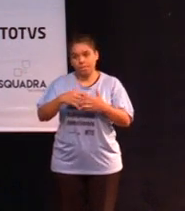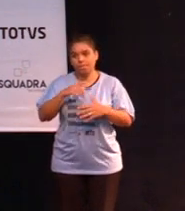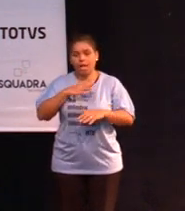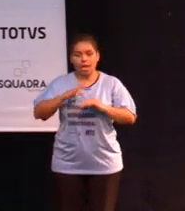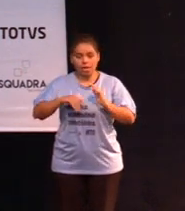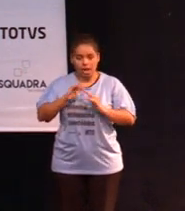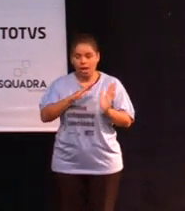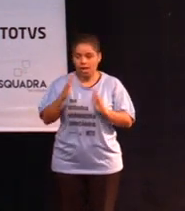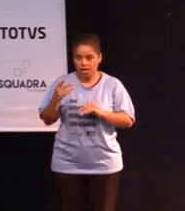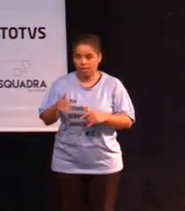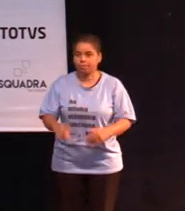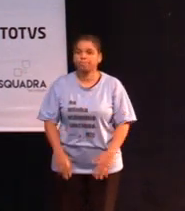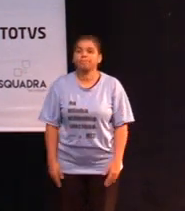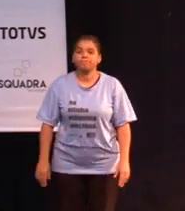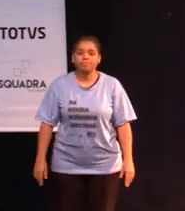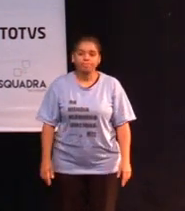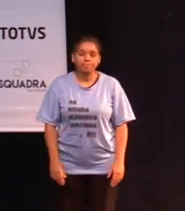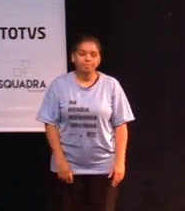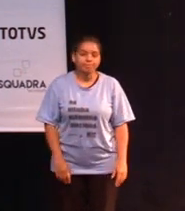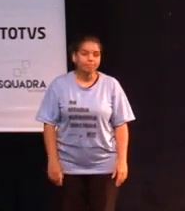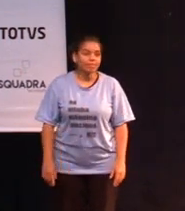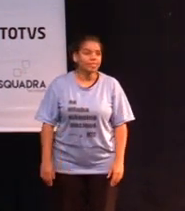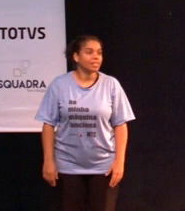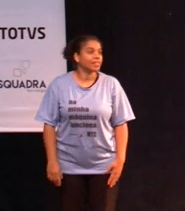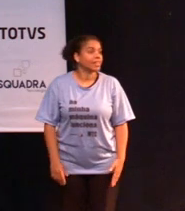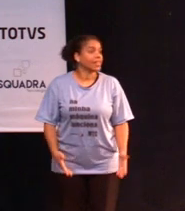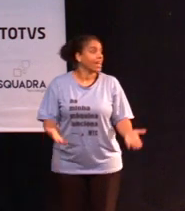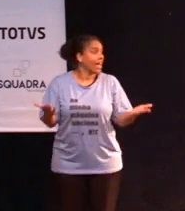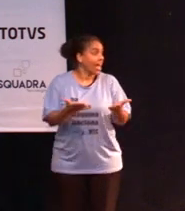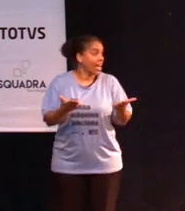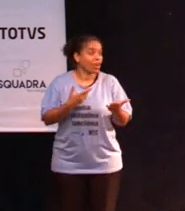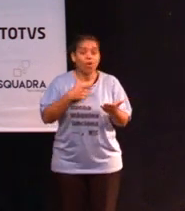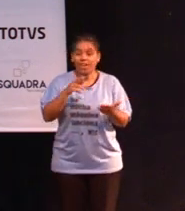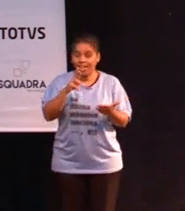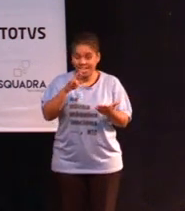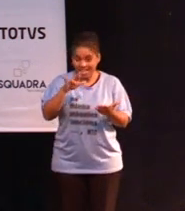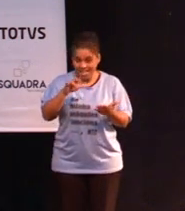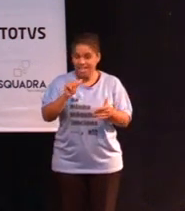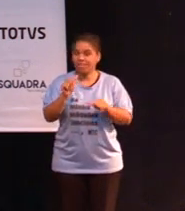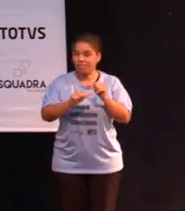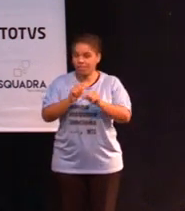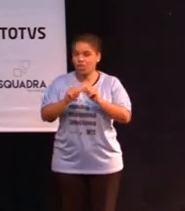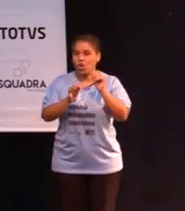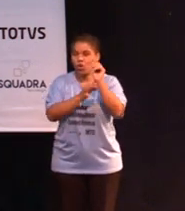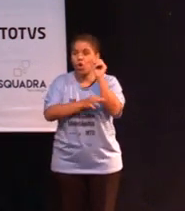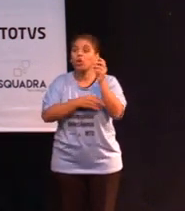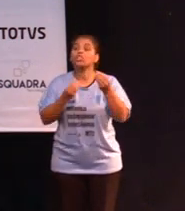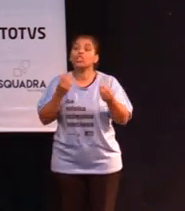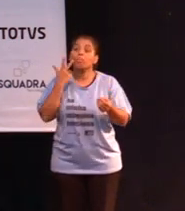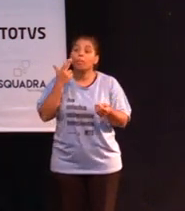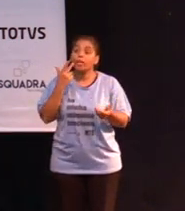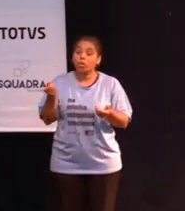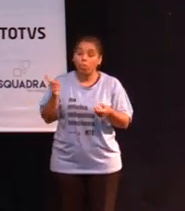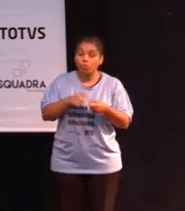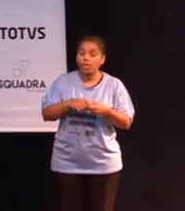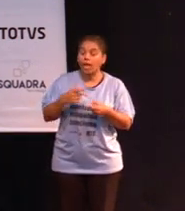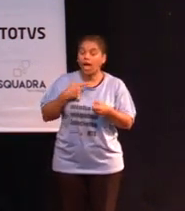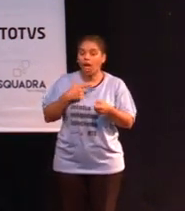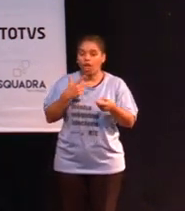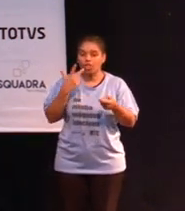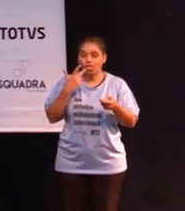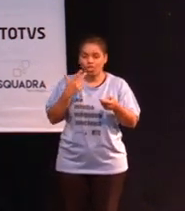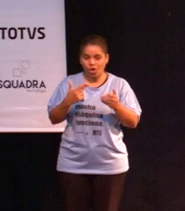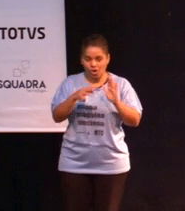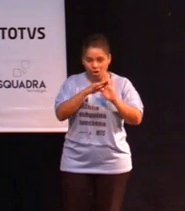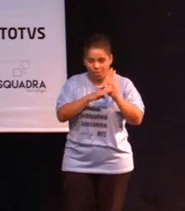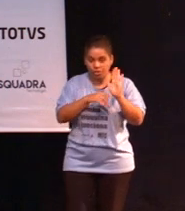inclusive ao total agora nem como em fazer o code-share automatize normalmente como é que funciona automatização você